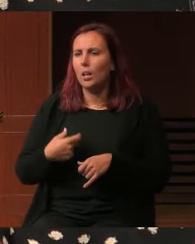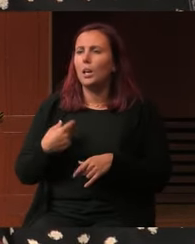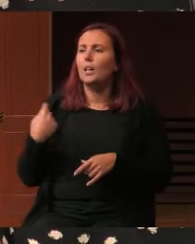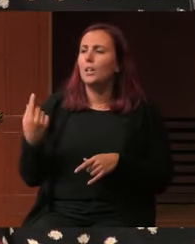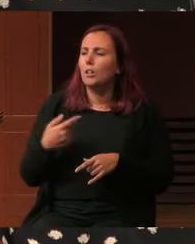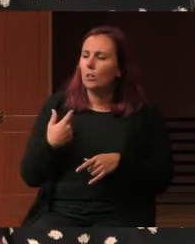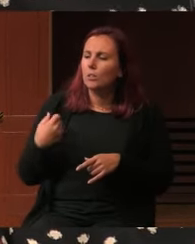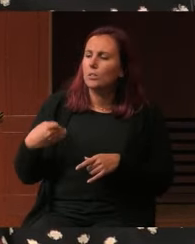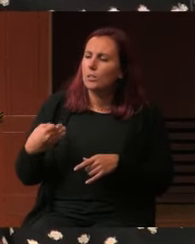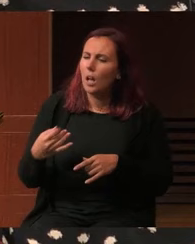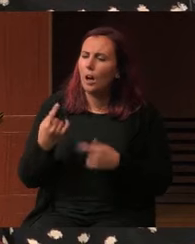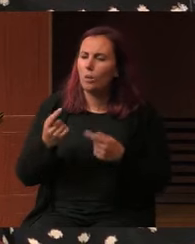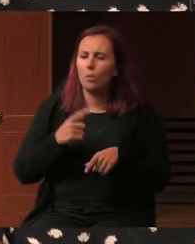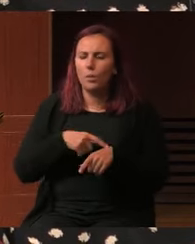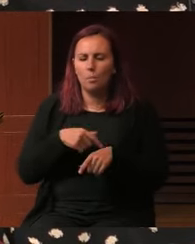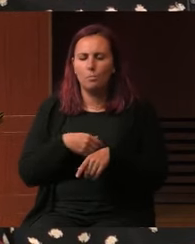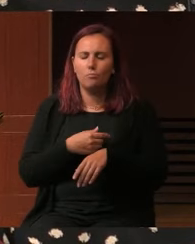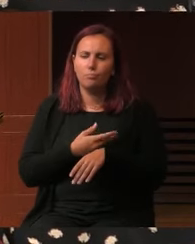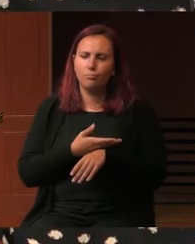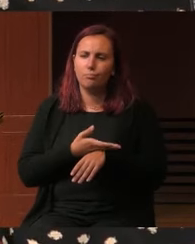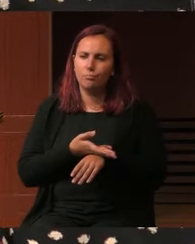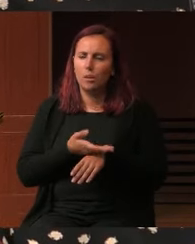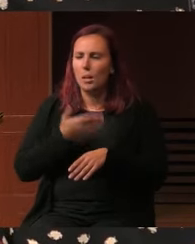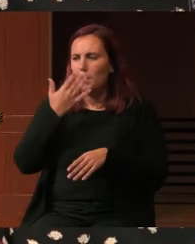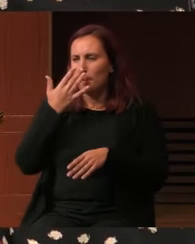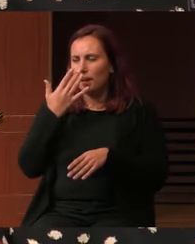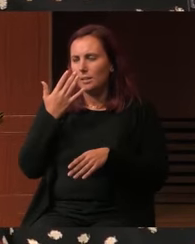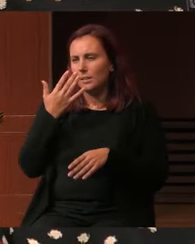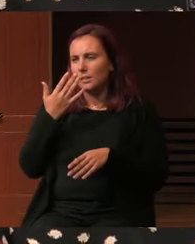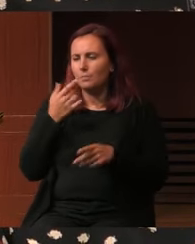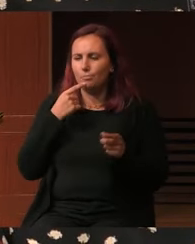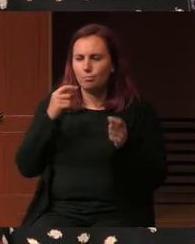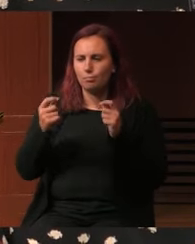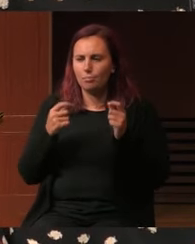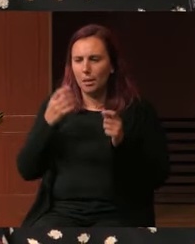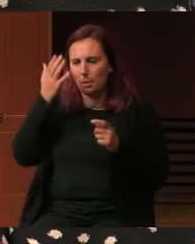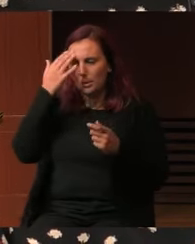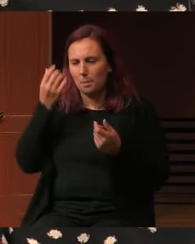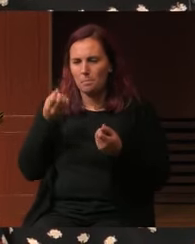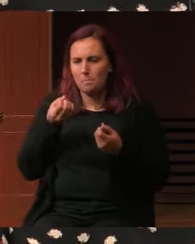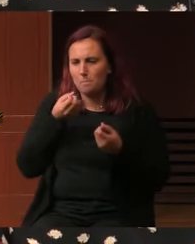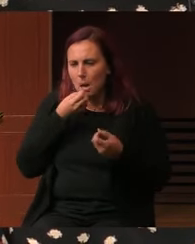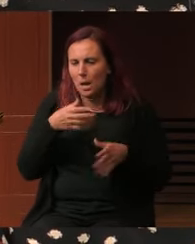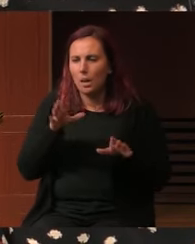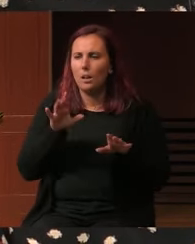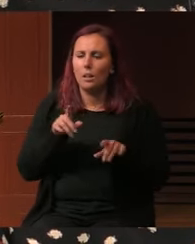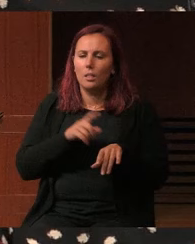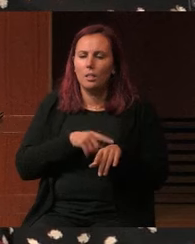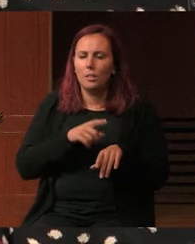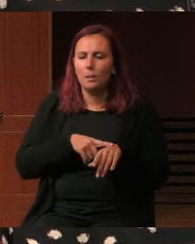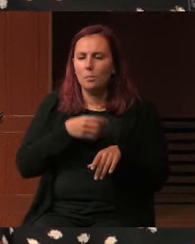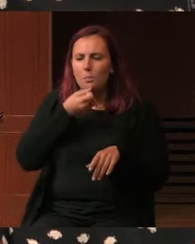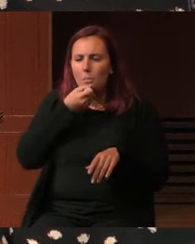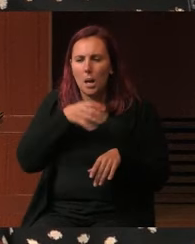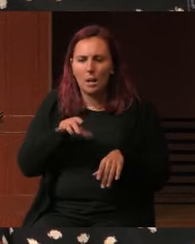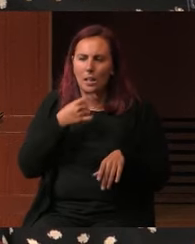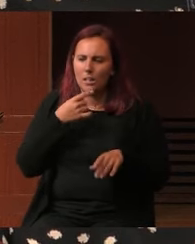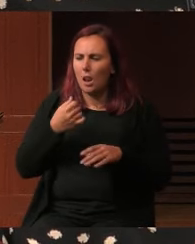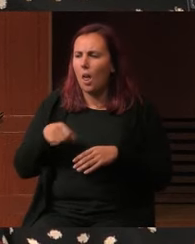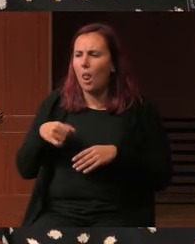algum tempo já de atraso e a perder capacidade de discussão, a reagir, a perder tempo a tentar